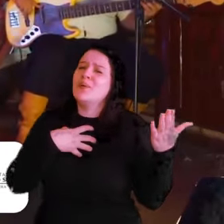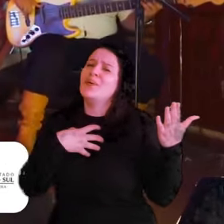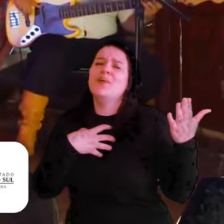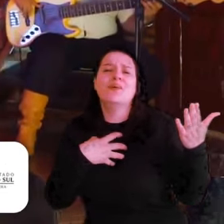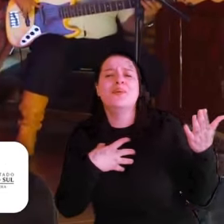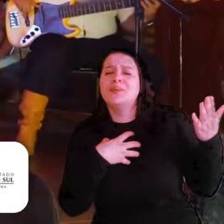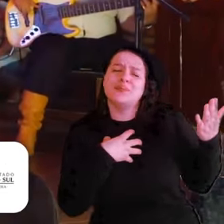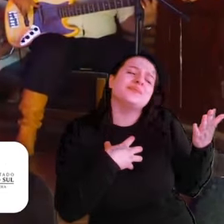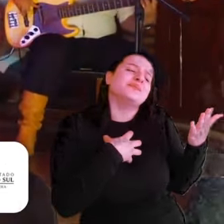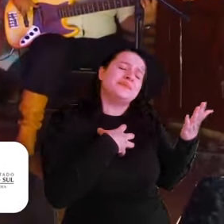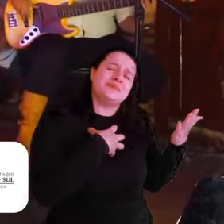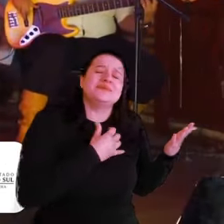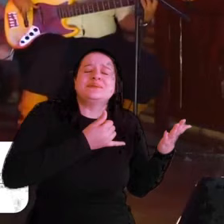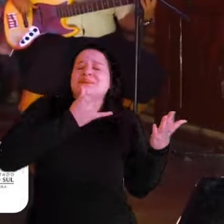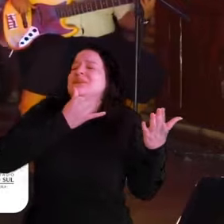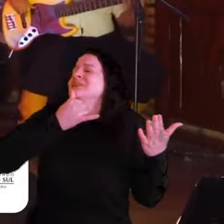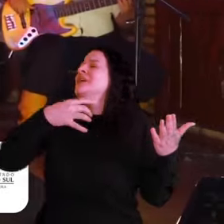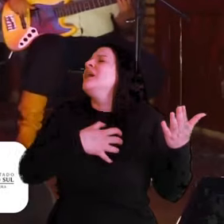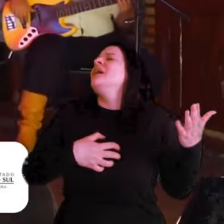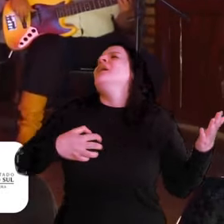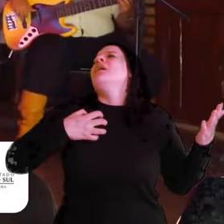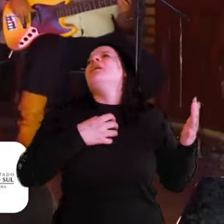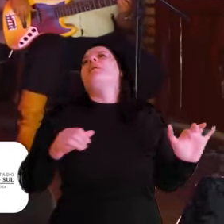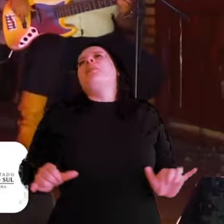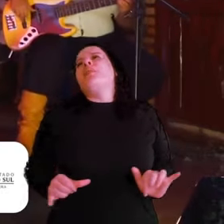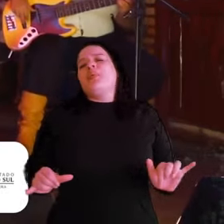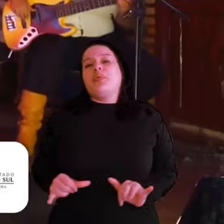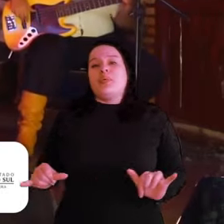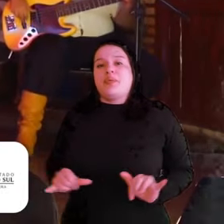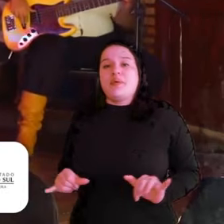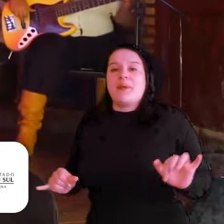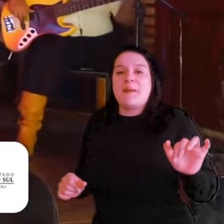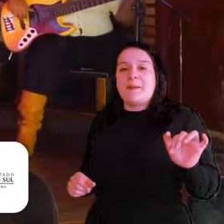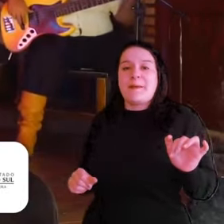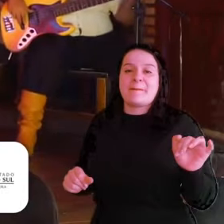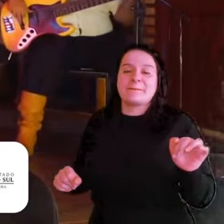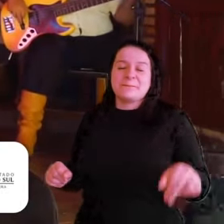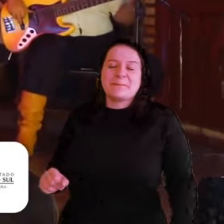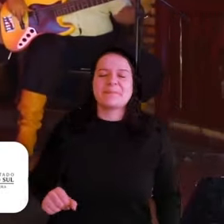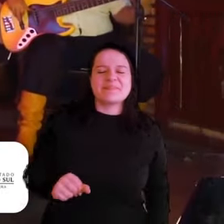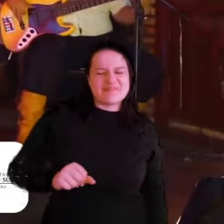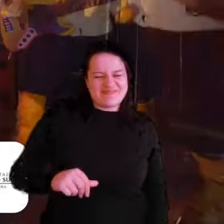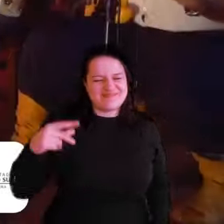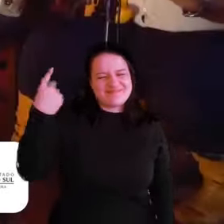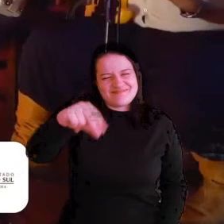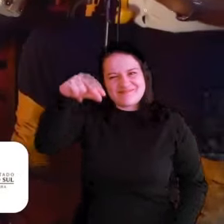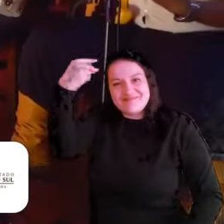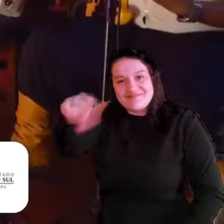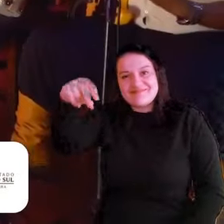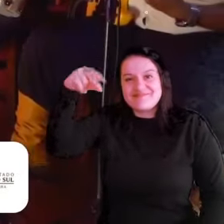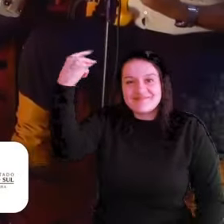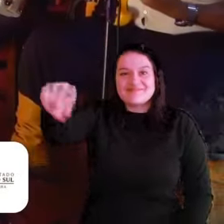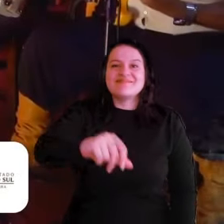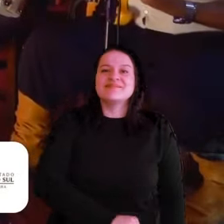o seu, foi o seu. Aô, Marvado.